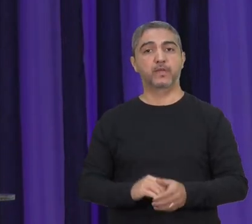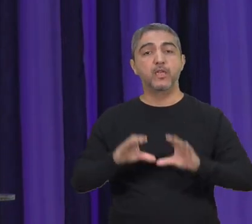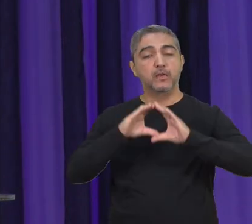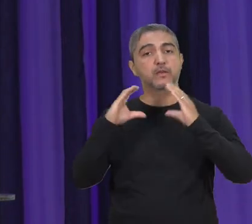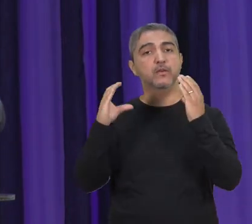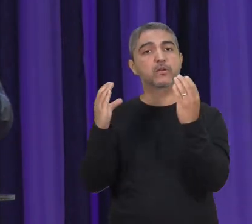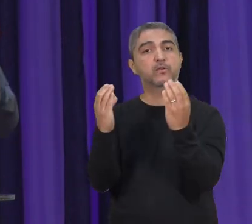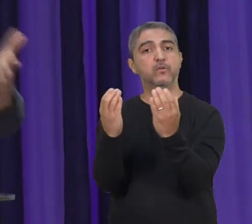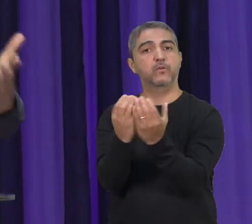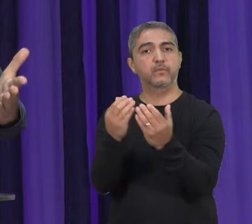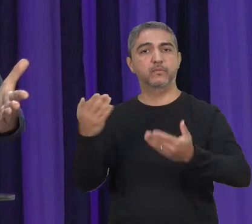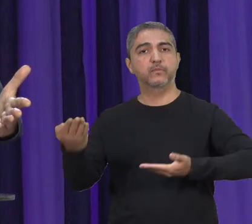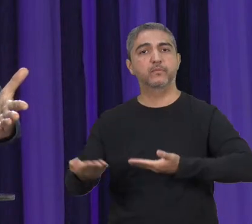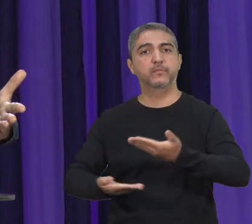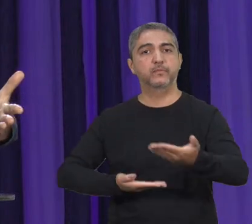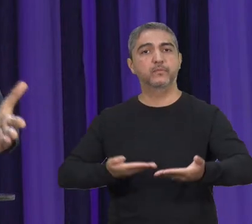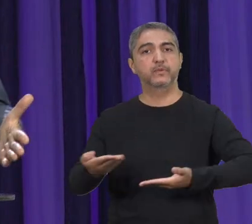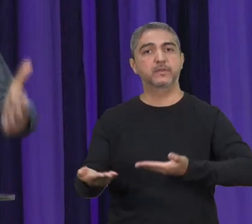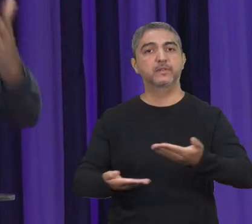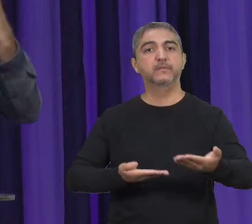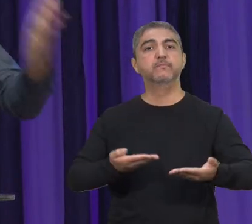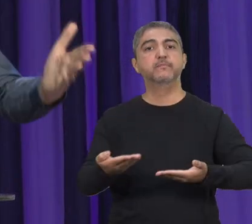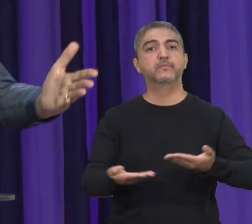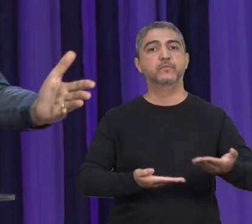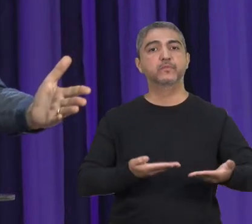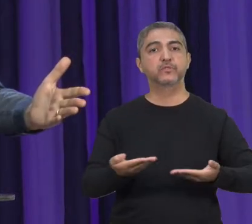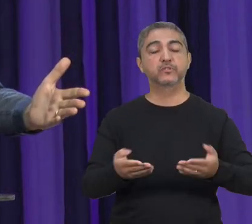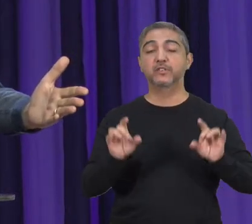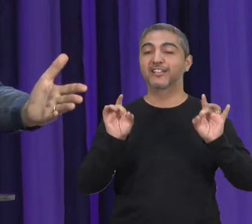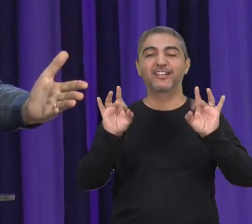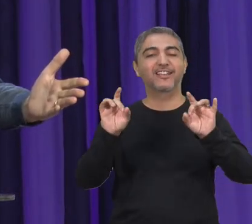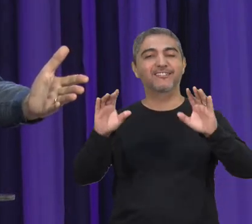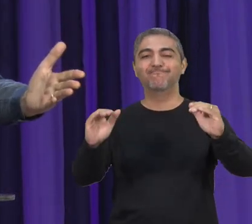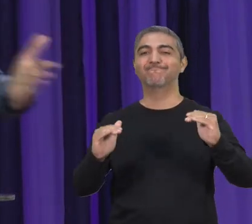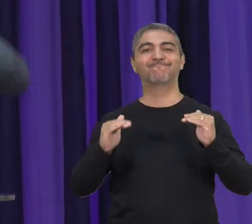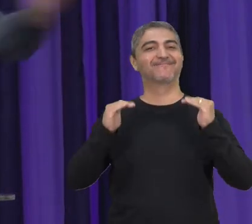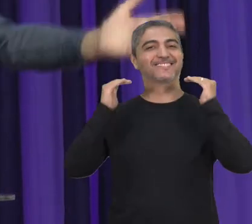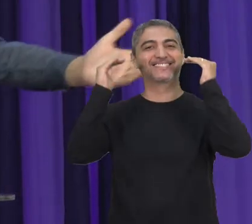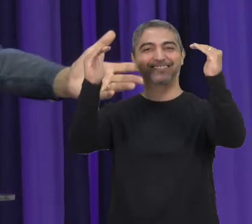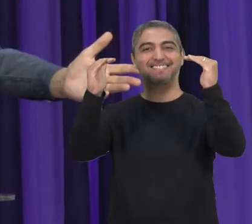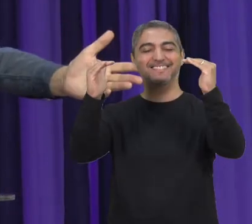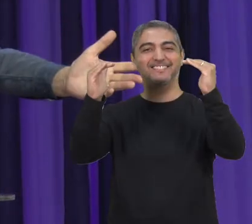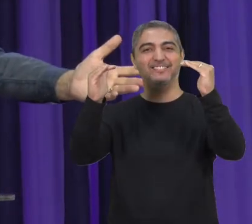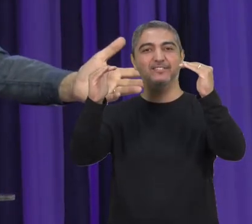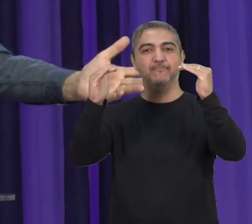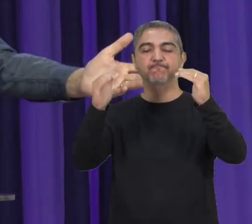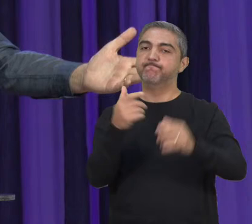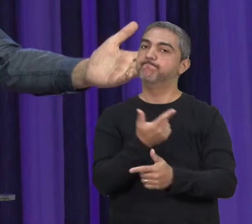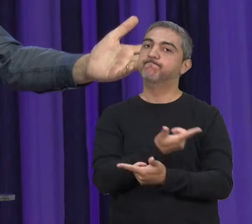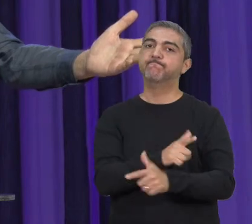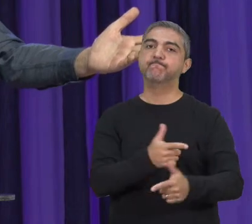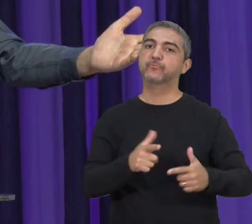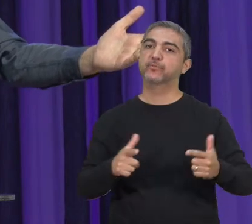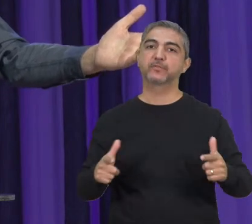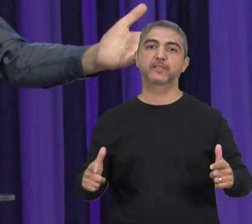de comunidade, sabe o que que é? É extraordinário. Não existe isso.